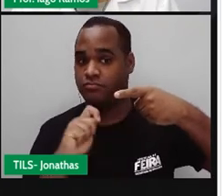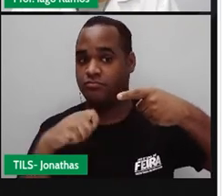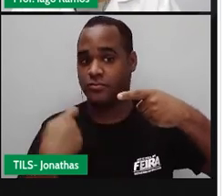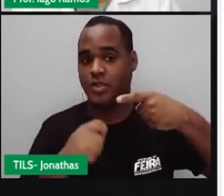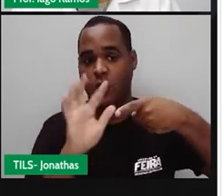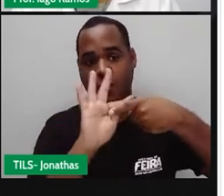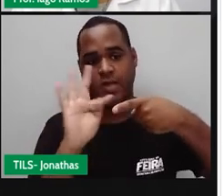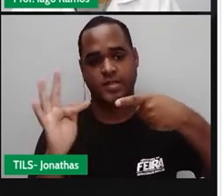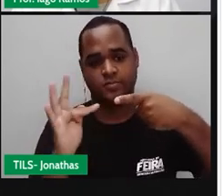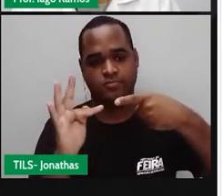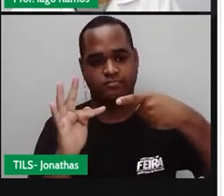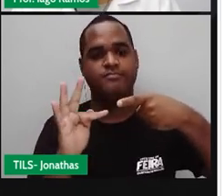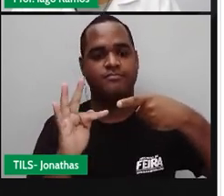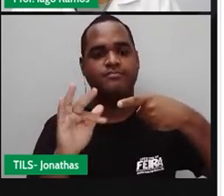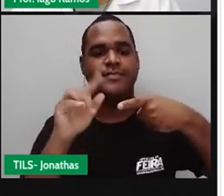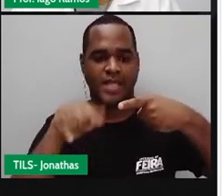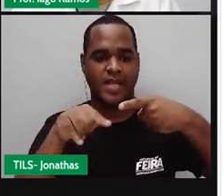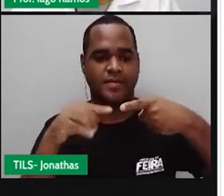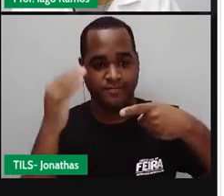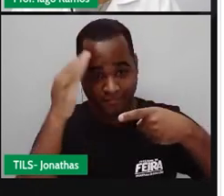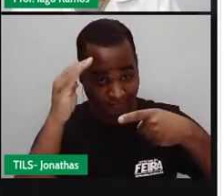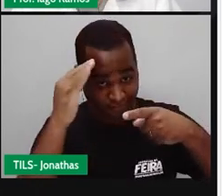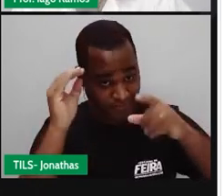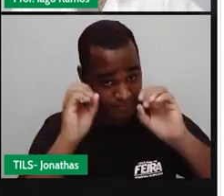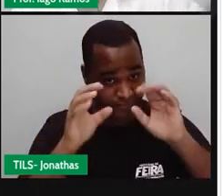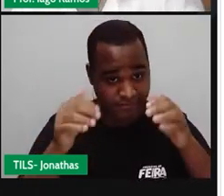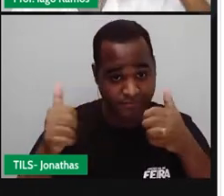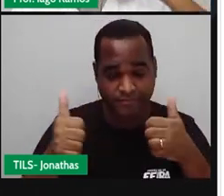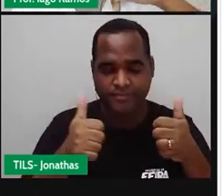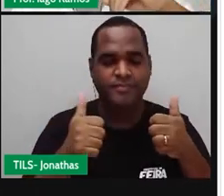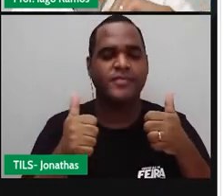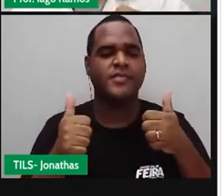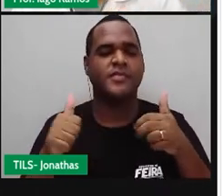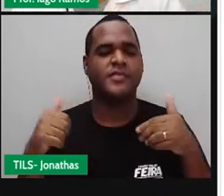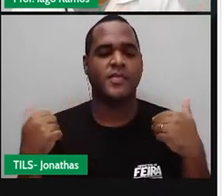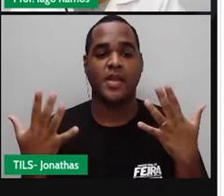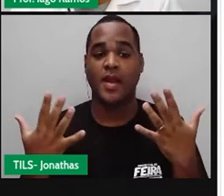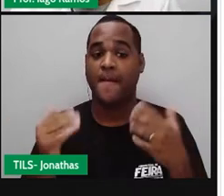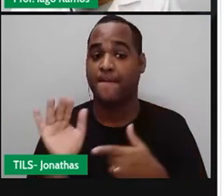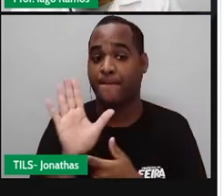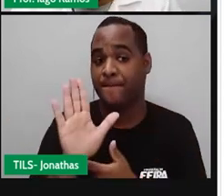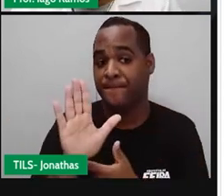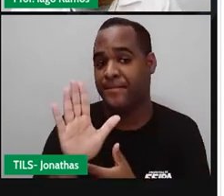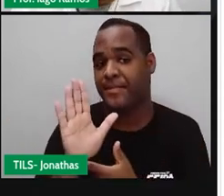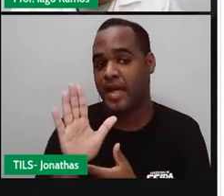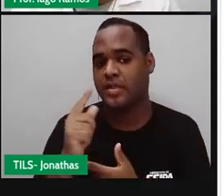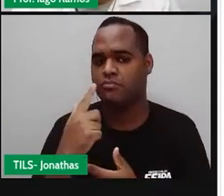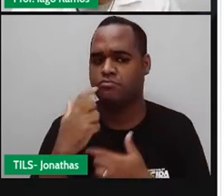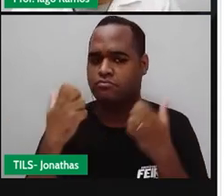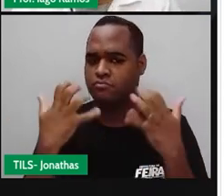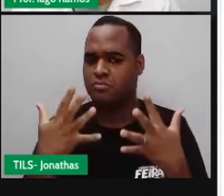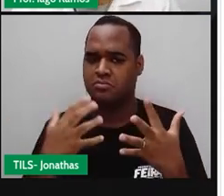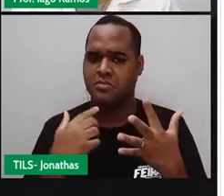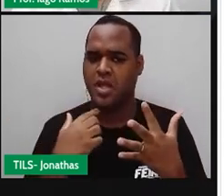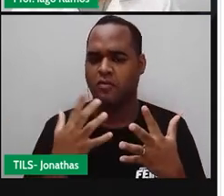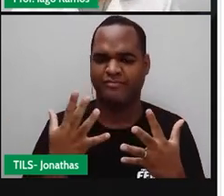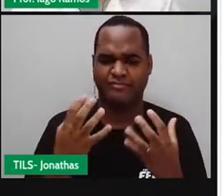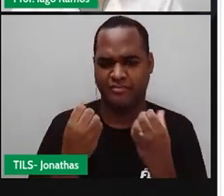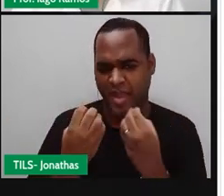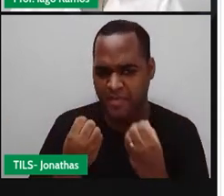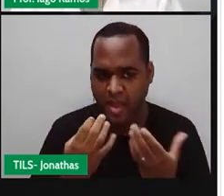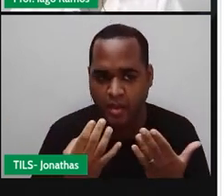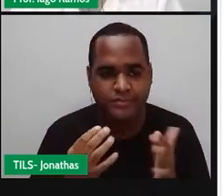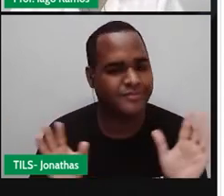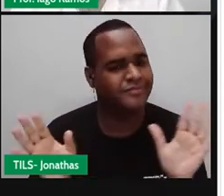forma fracionária tá bom bom mais mais mais eu ainda não estou satisfeito